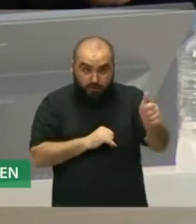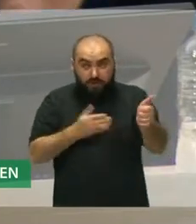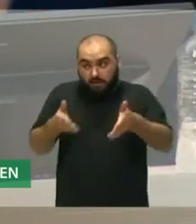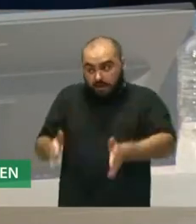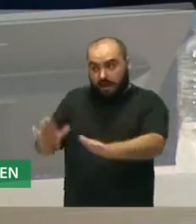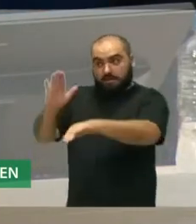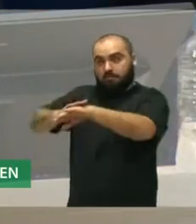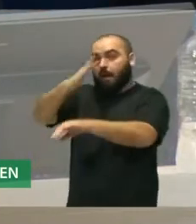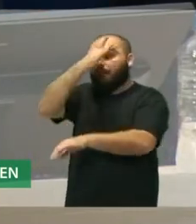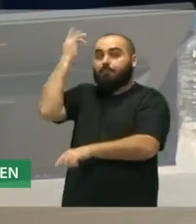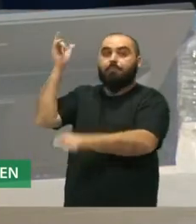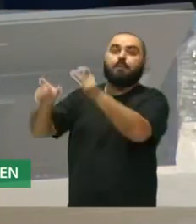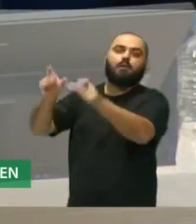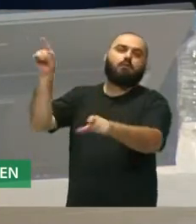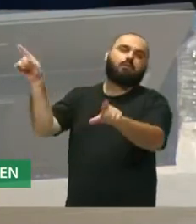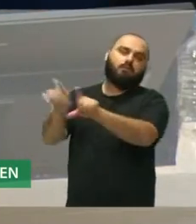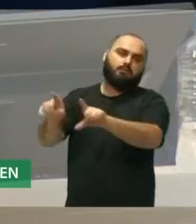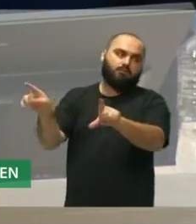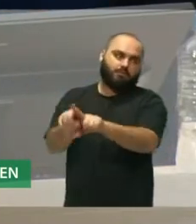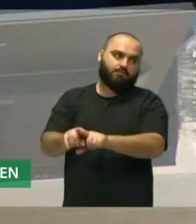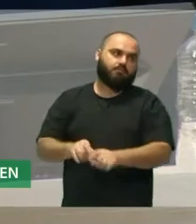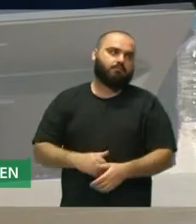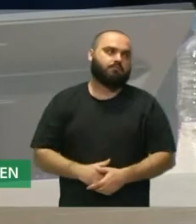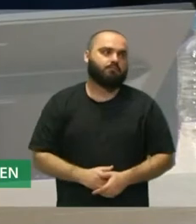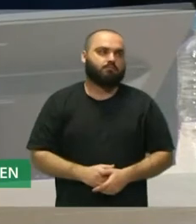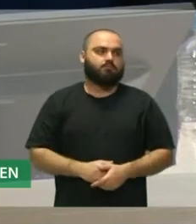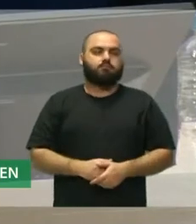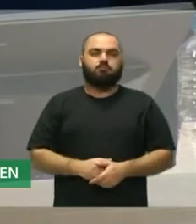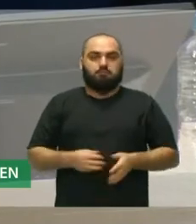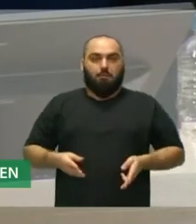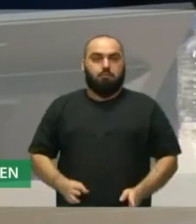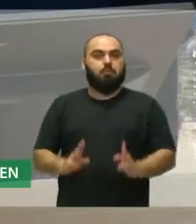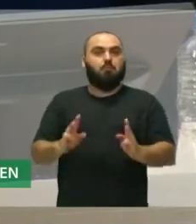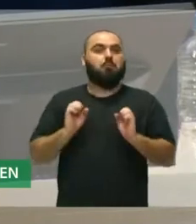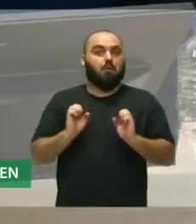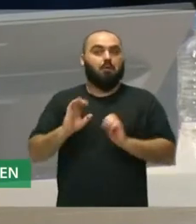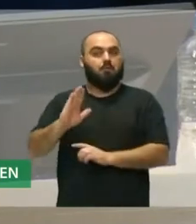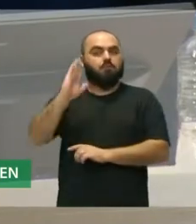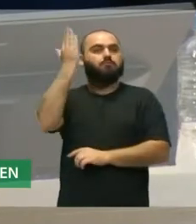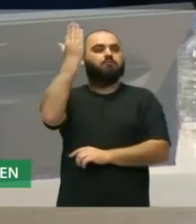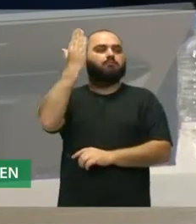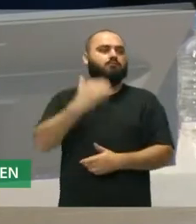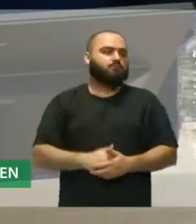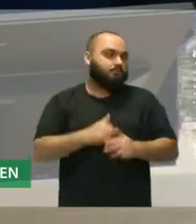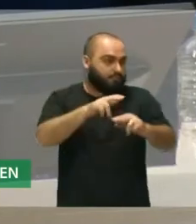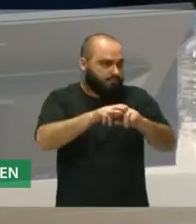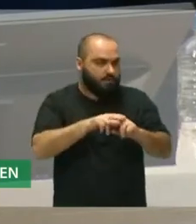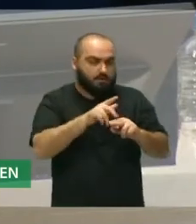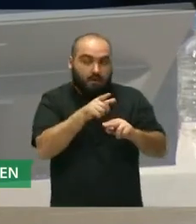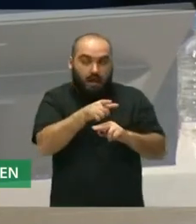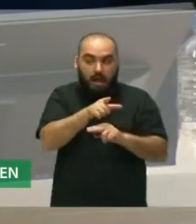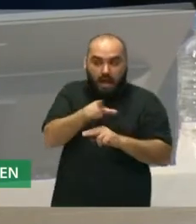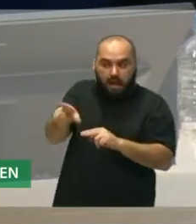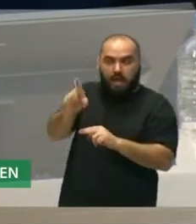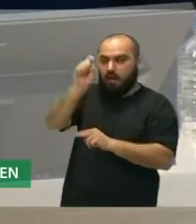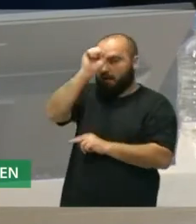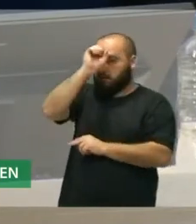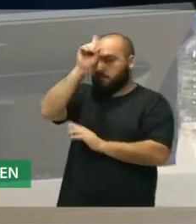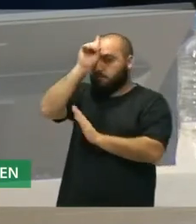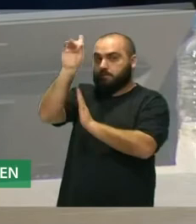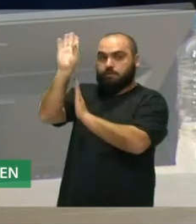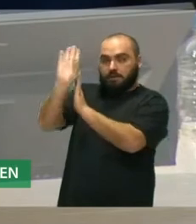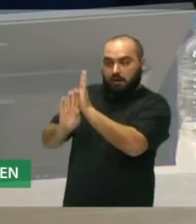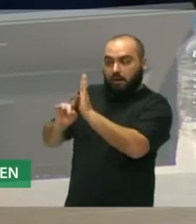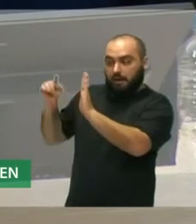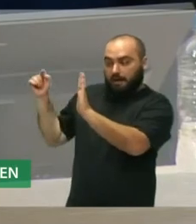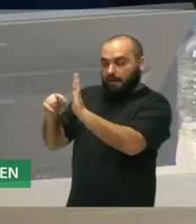assim, vai até passar disso. O fato é que nós estamos tratando de uma instituição que faz diferença, e a diferença